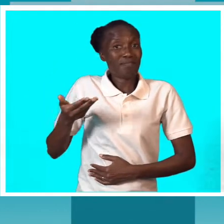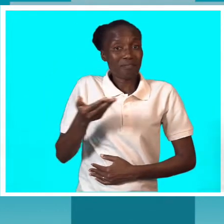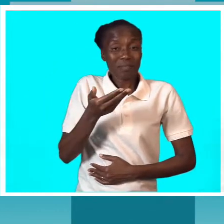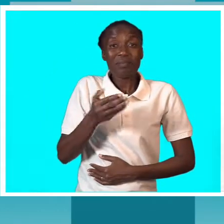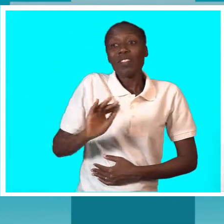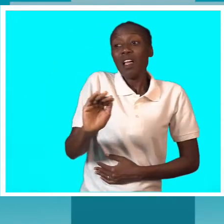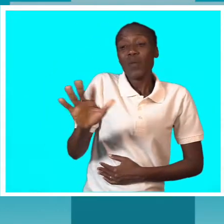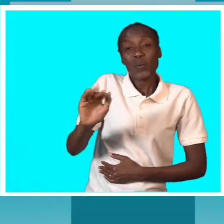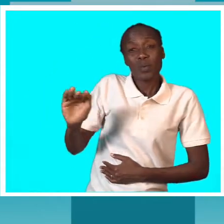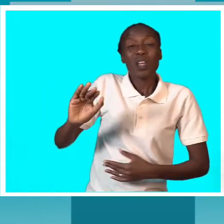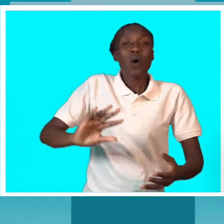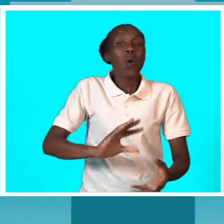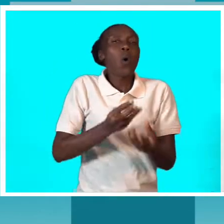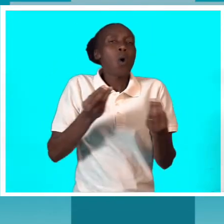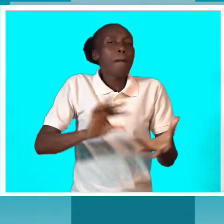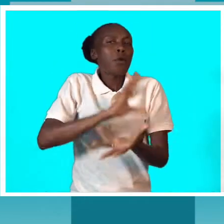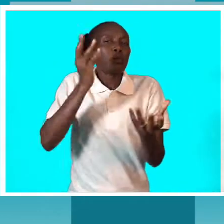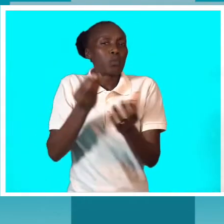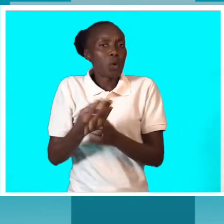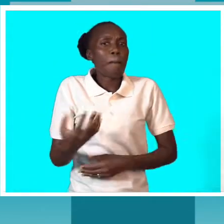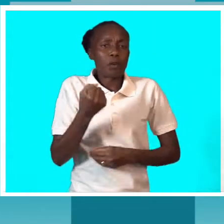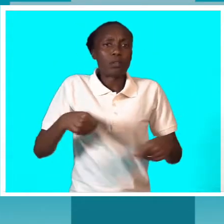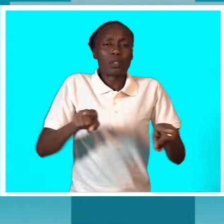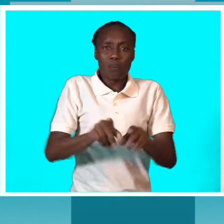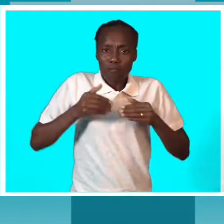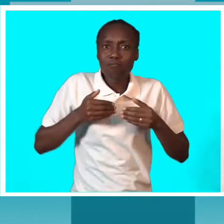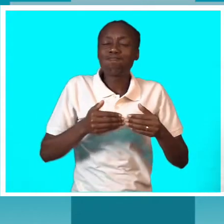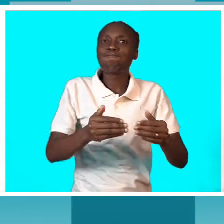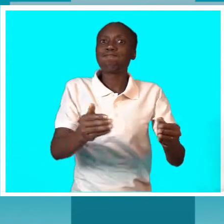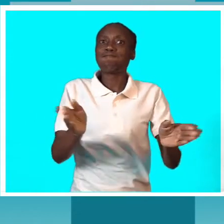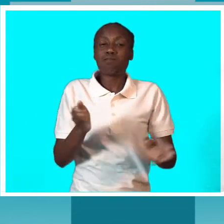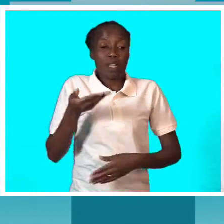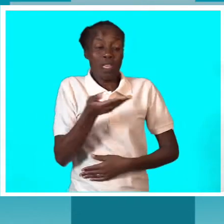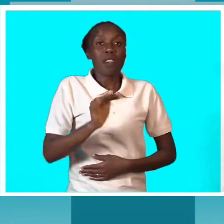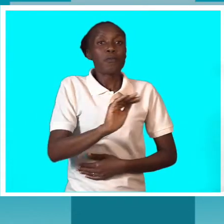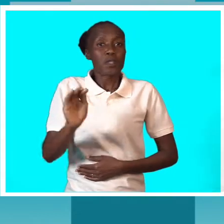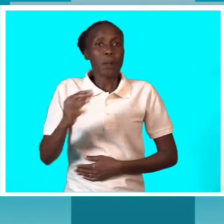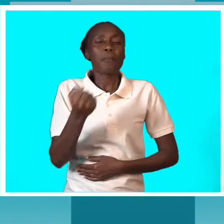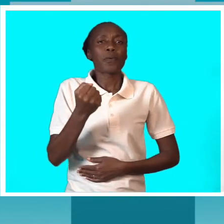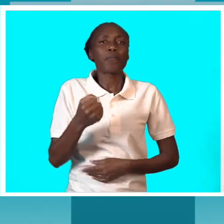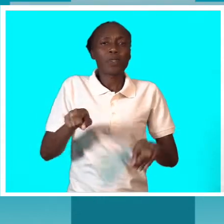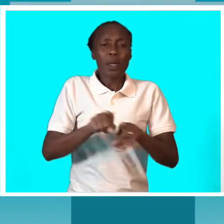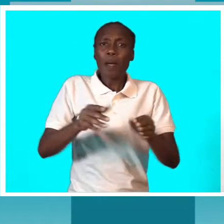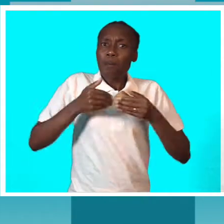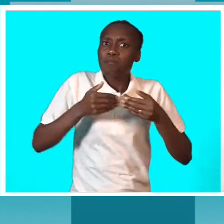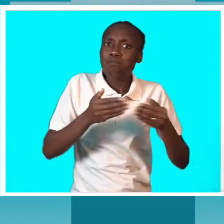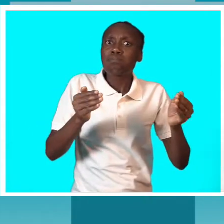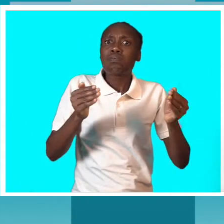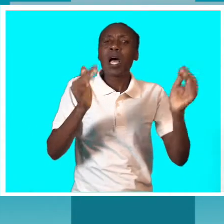todo também possa abrir. E a sociedade pode abrir, tanto em termos estruturais, não é?